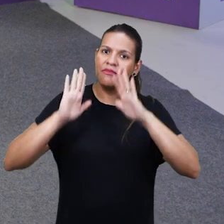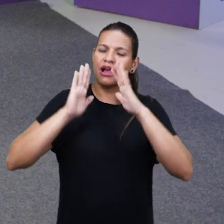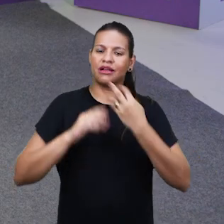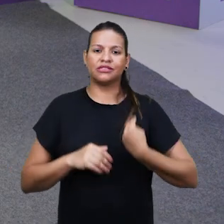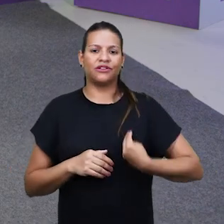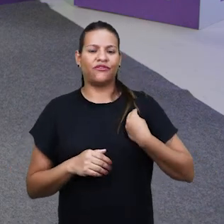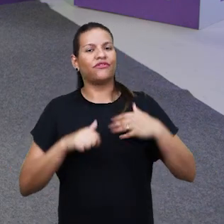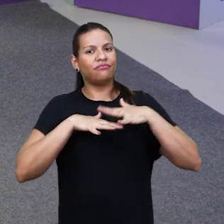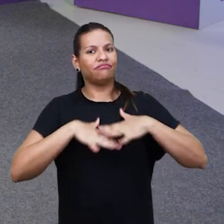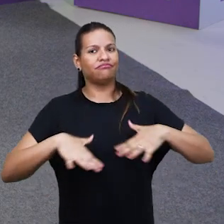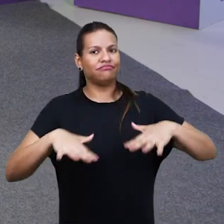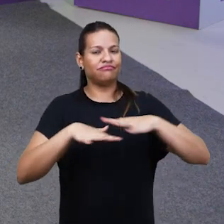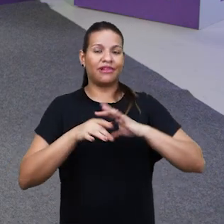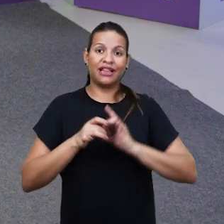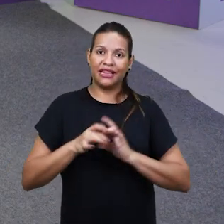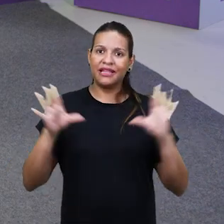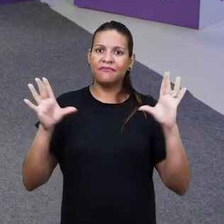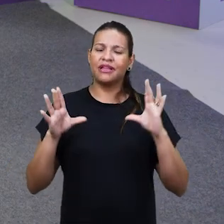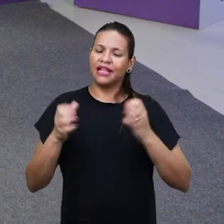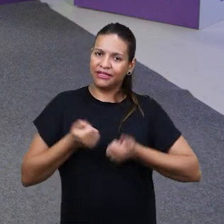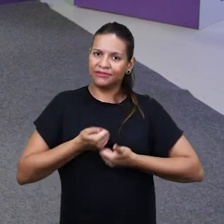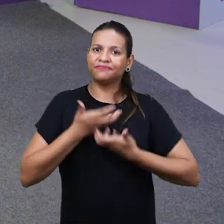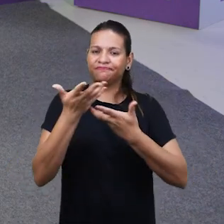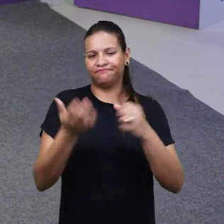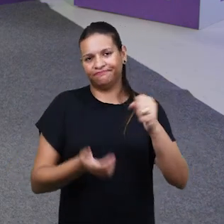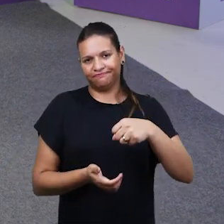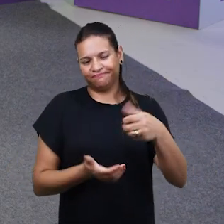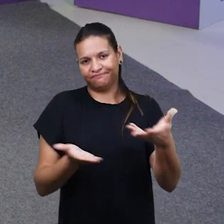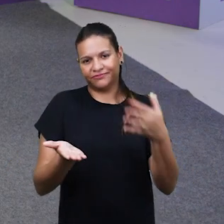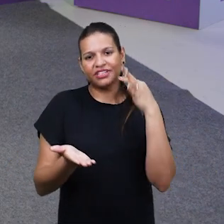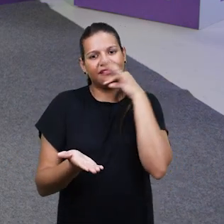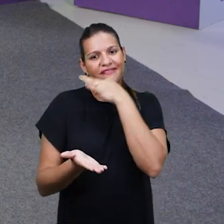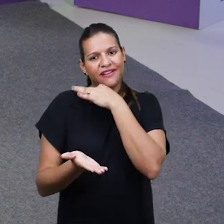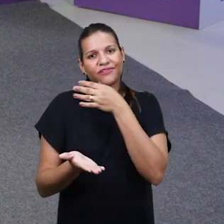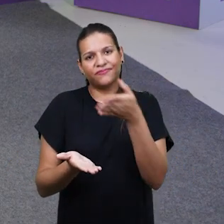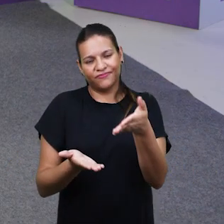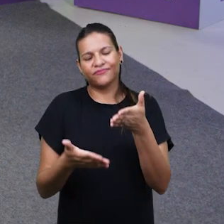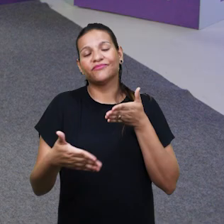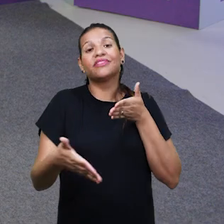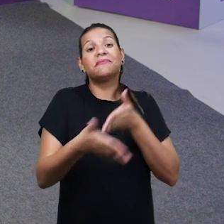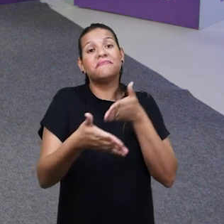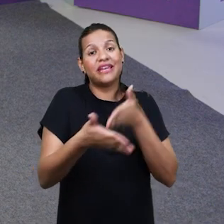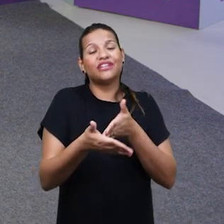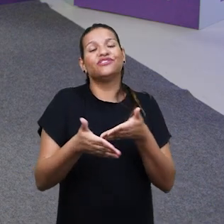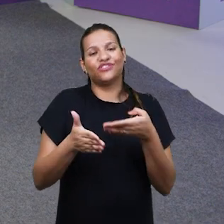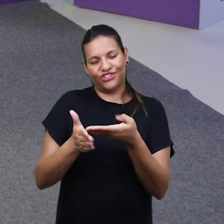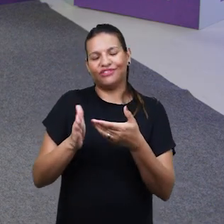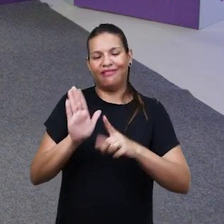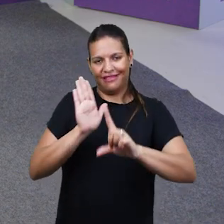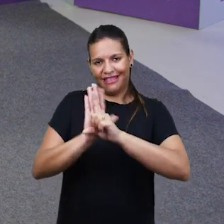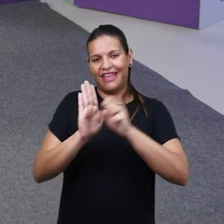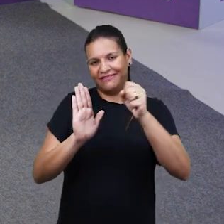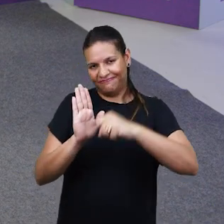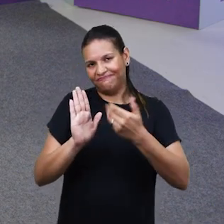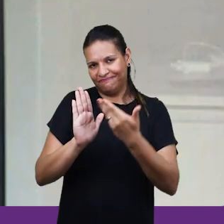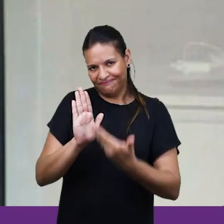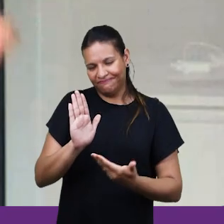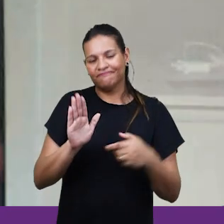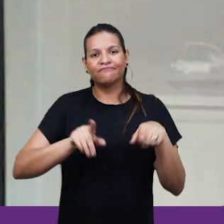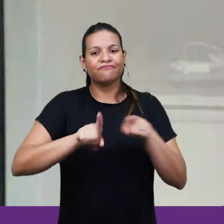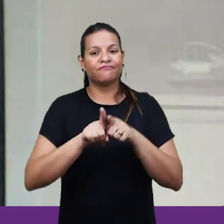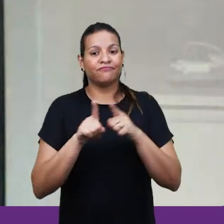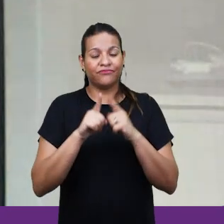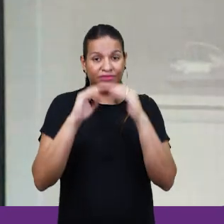assim, que a gente paga por ter acesso a tanto conteúdo. Eu continuo achando que vale muito a pena, né? A gente ter mais informação,